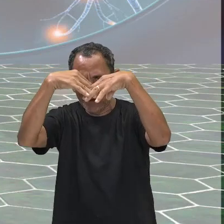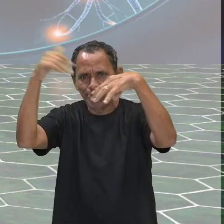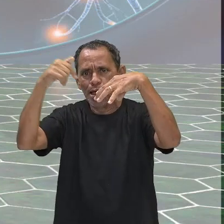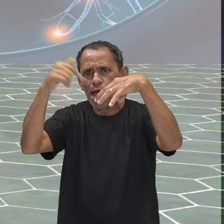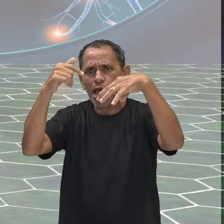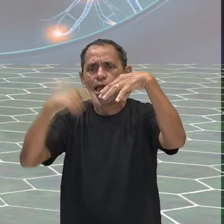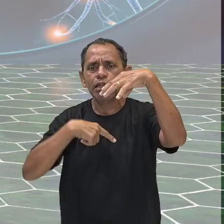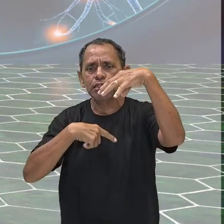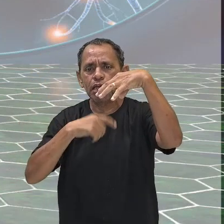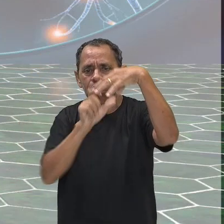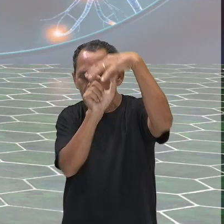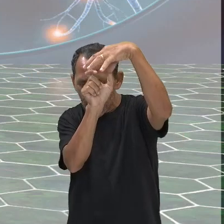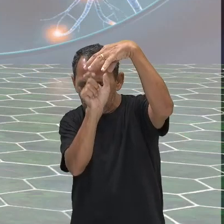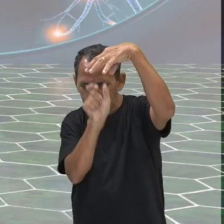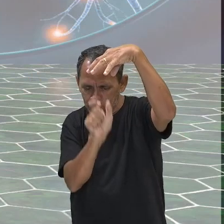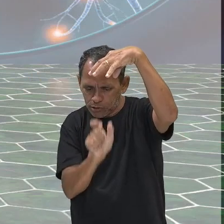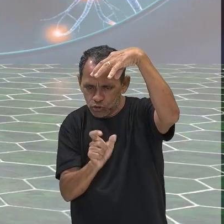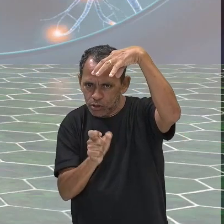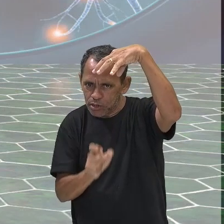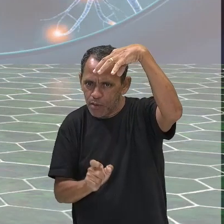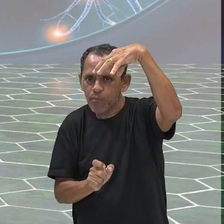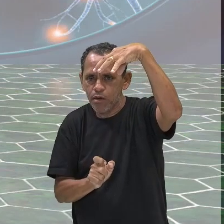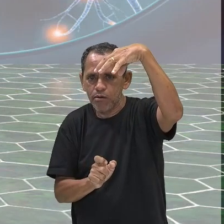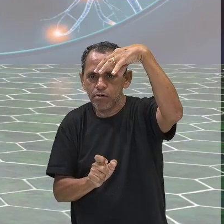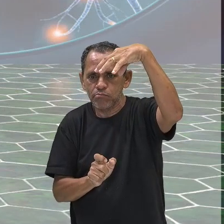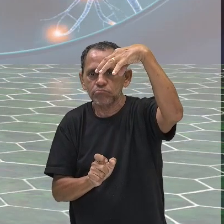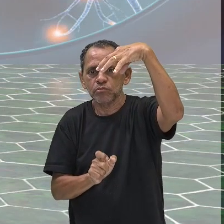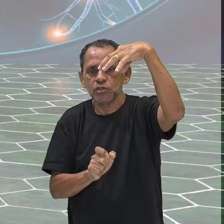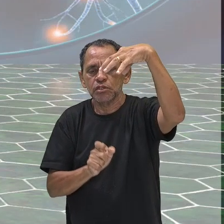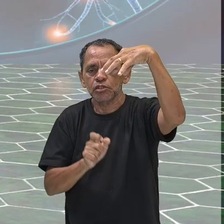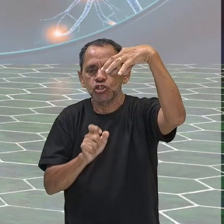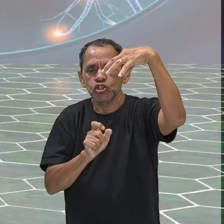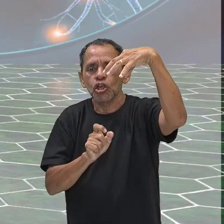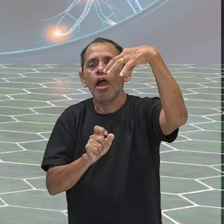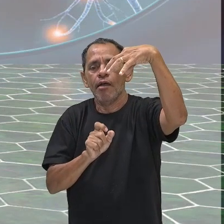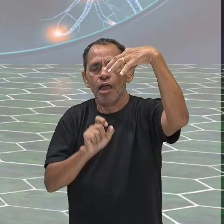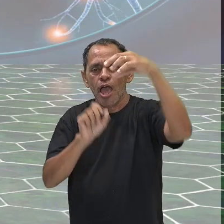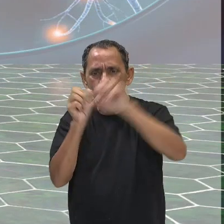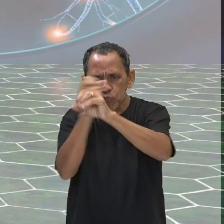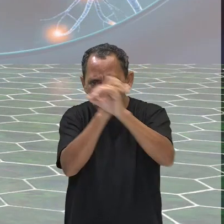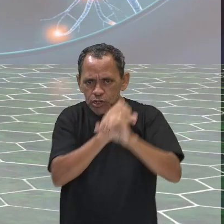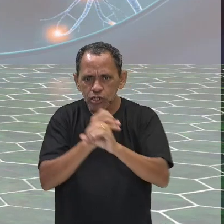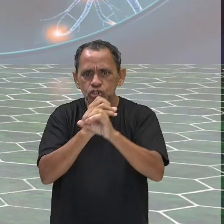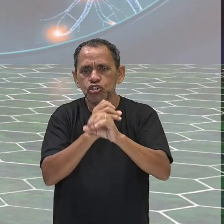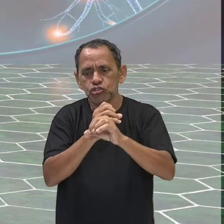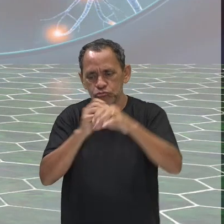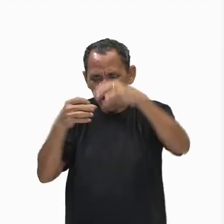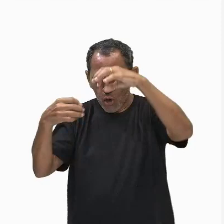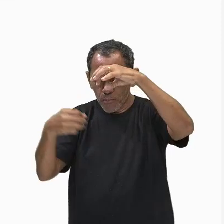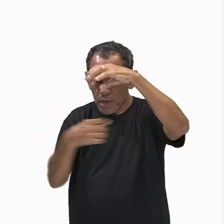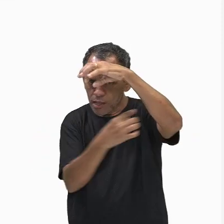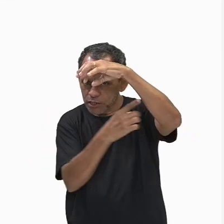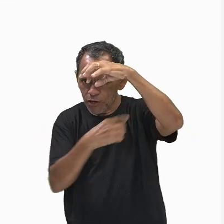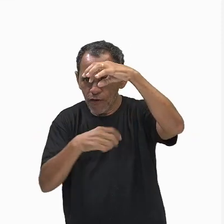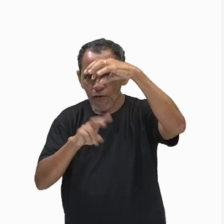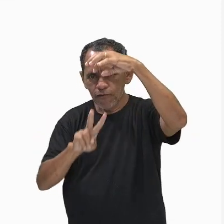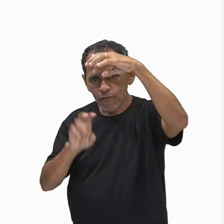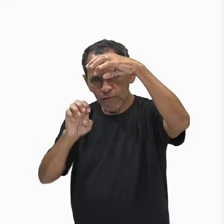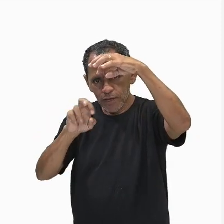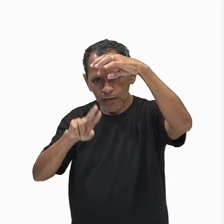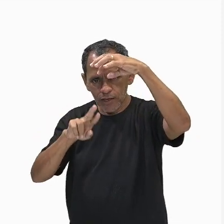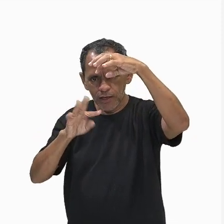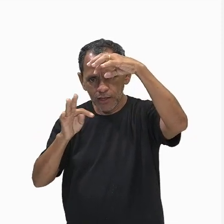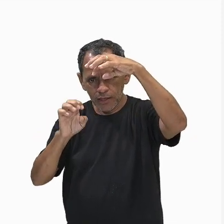que desce a nossa coluna, né, vertebral, protegida ali pelas vértebras, ok? Vamos agora aí para